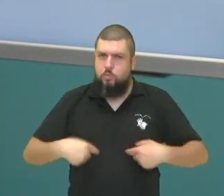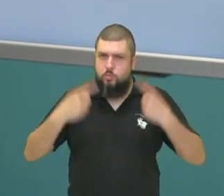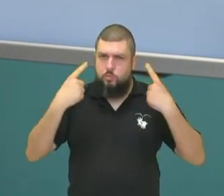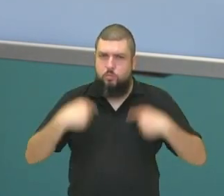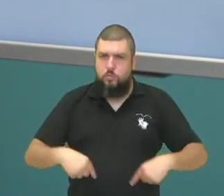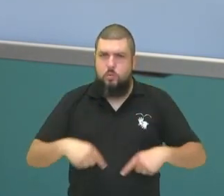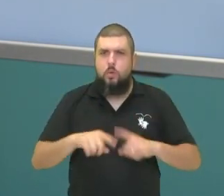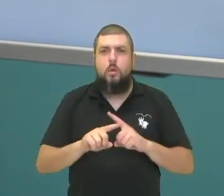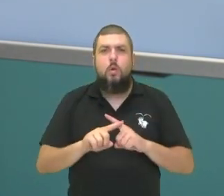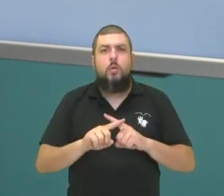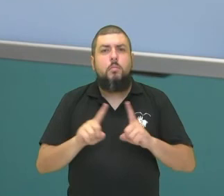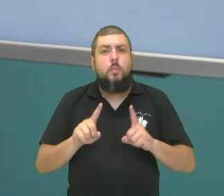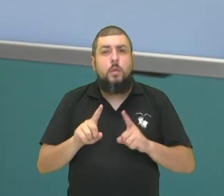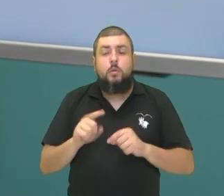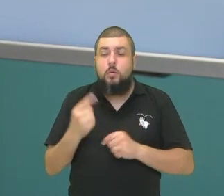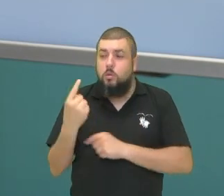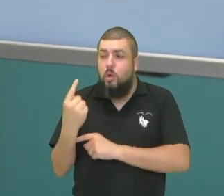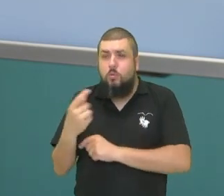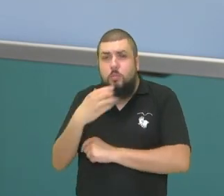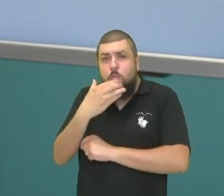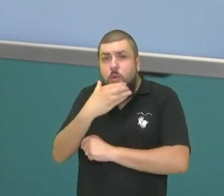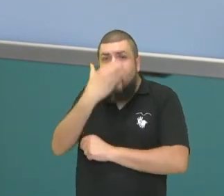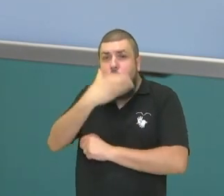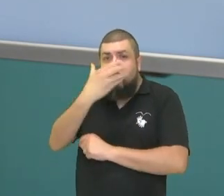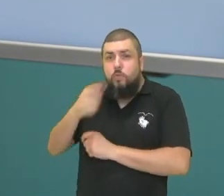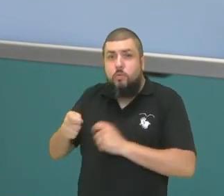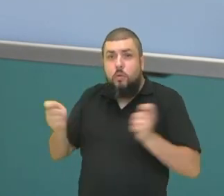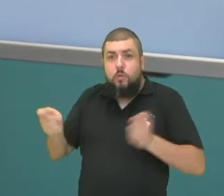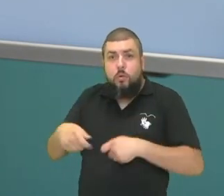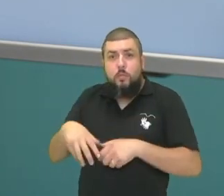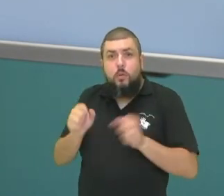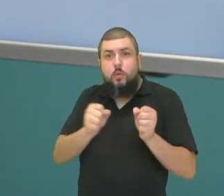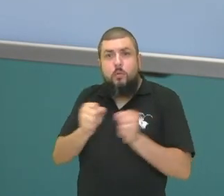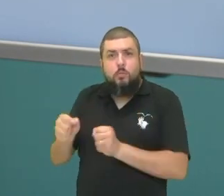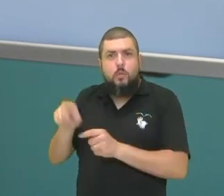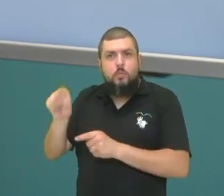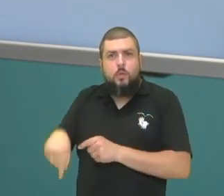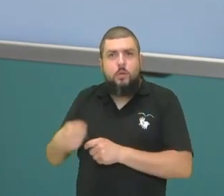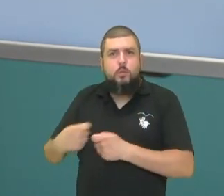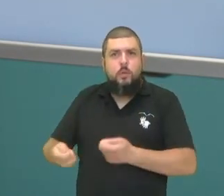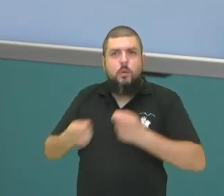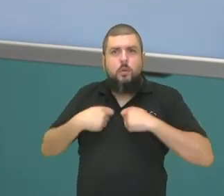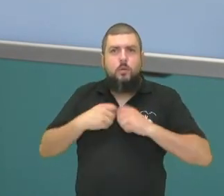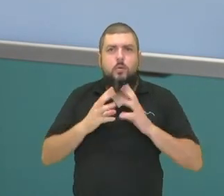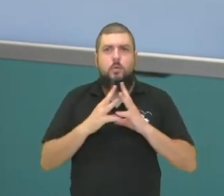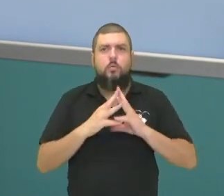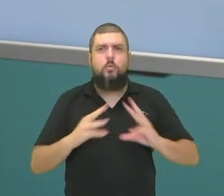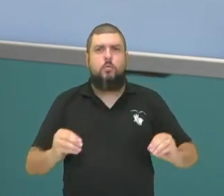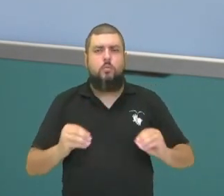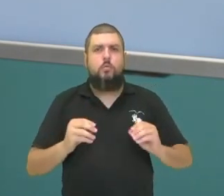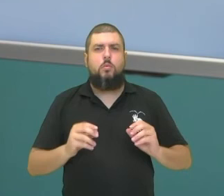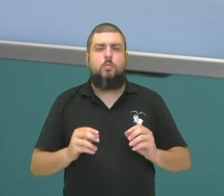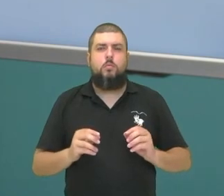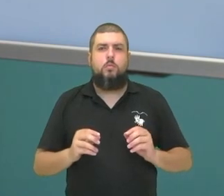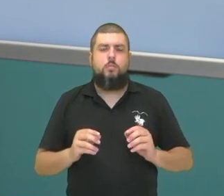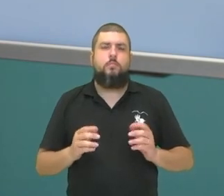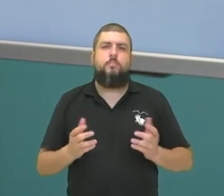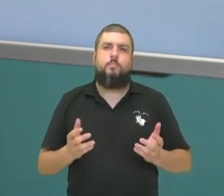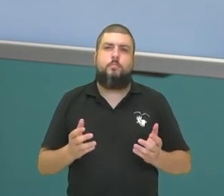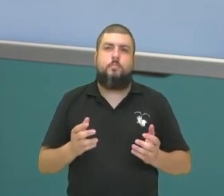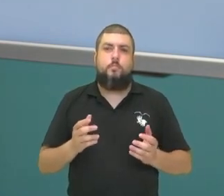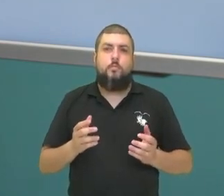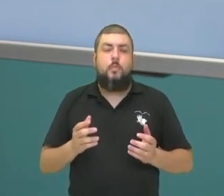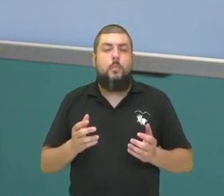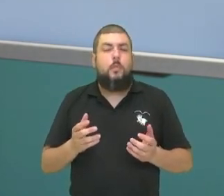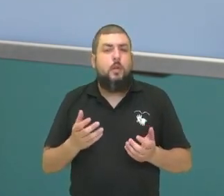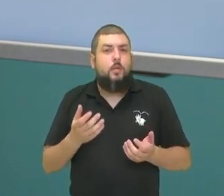uma fruta que tenha esse poder, que tenha o poder de curar. Prevenção sim, mas curar não.